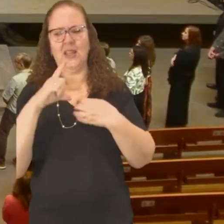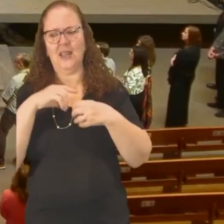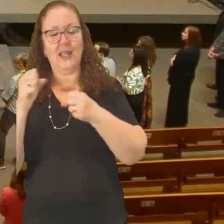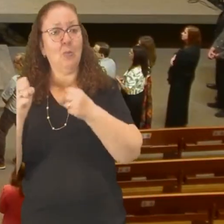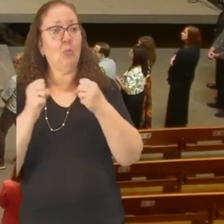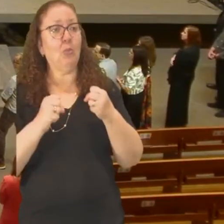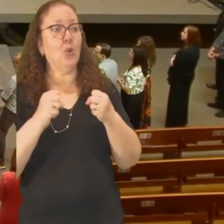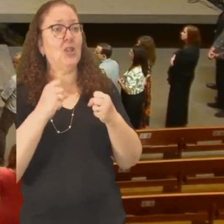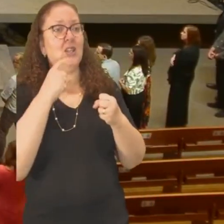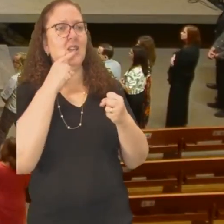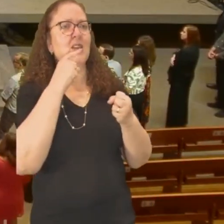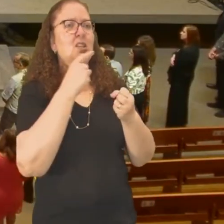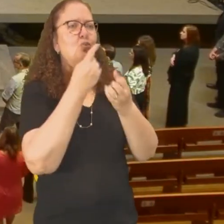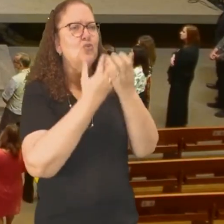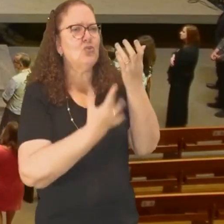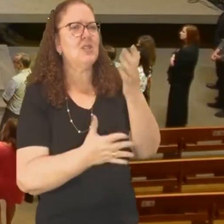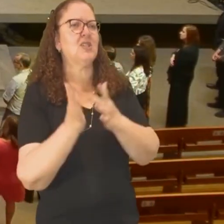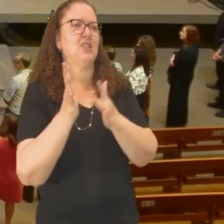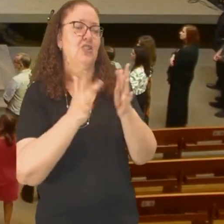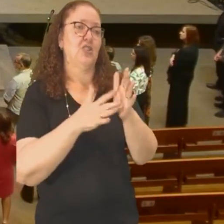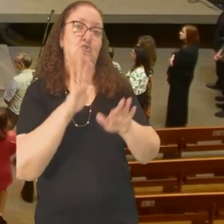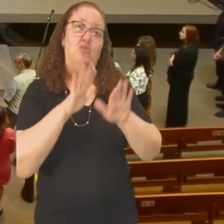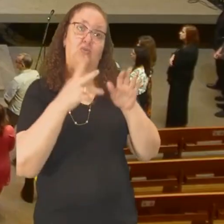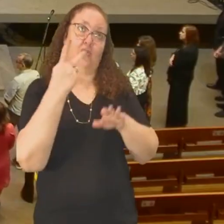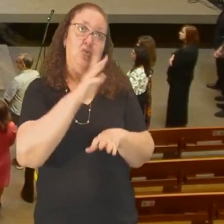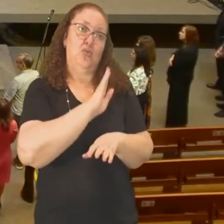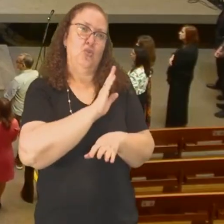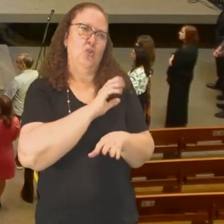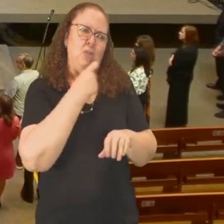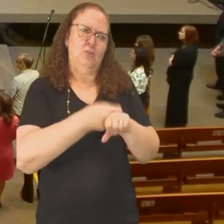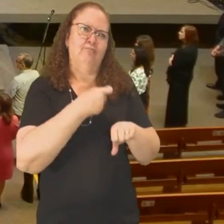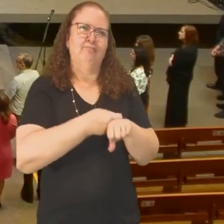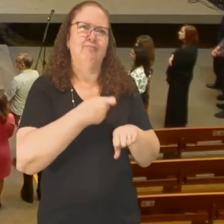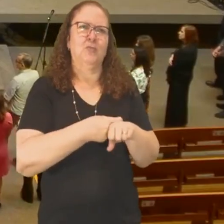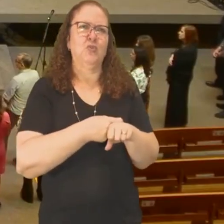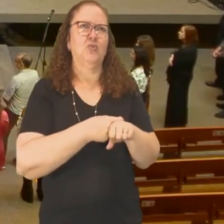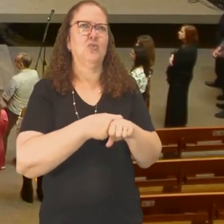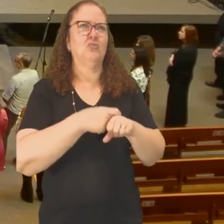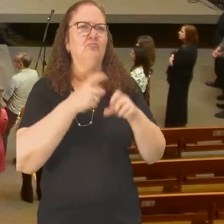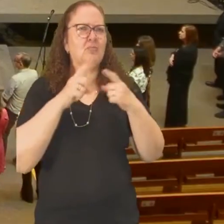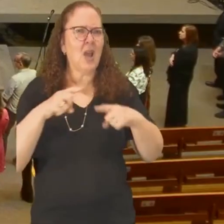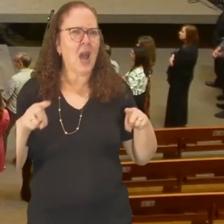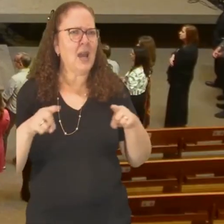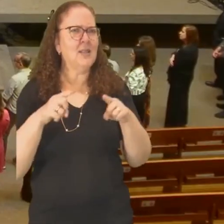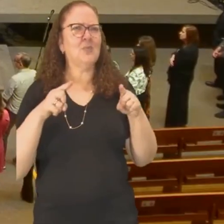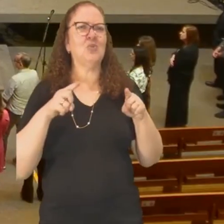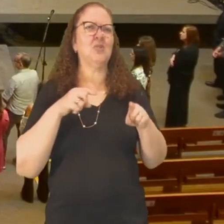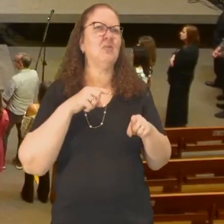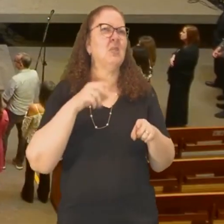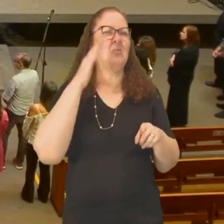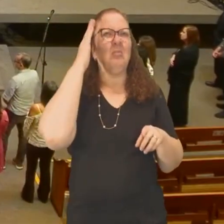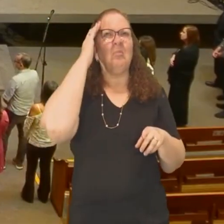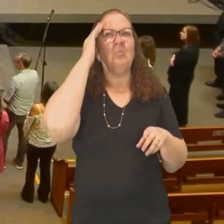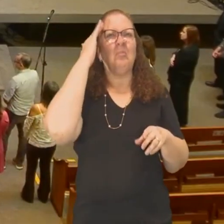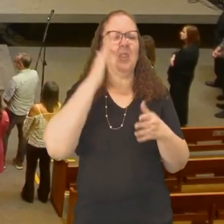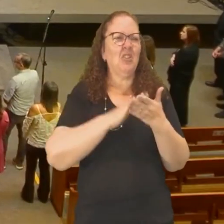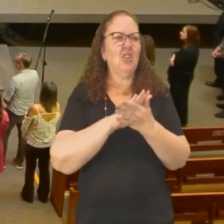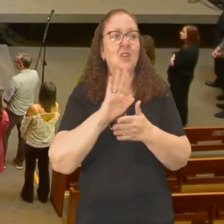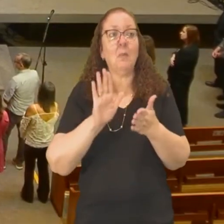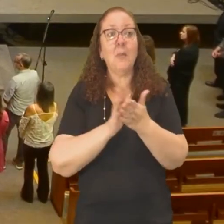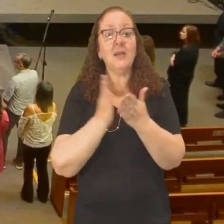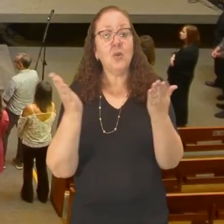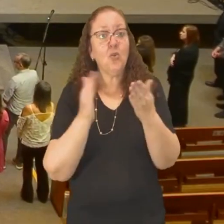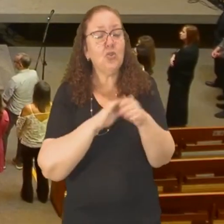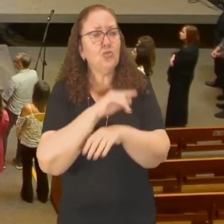sangue de Jesus. Talvez o seu coração esteja endurecido, as canções, os hinos não fazem mais sentido na sua vida, mas você nessa